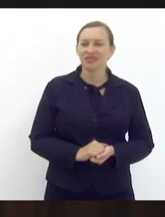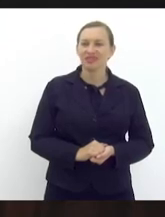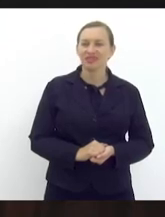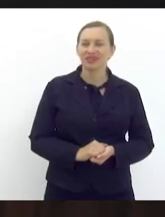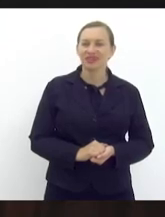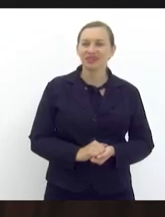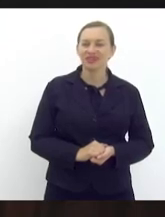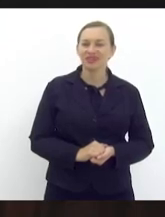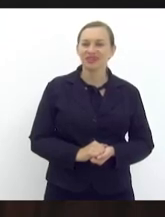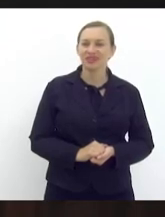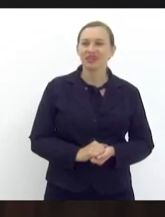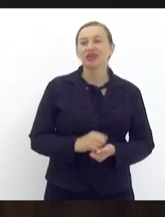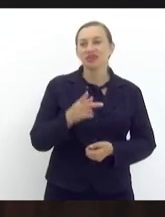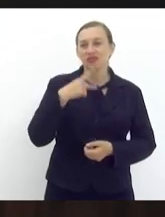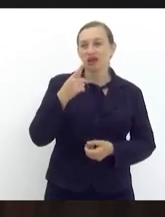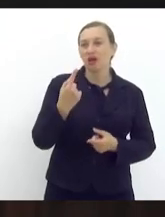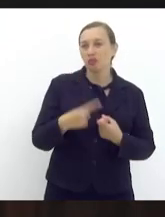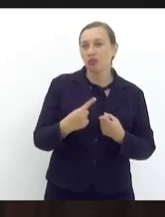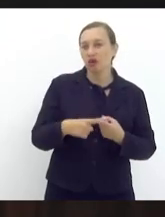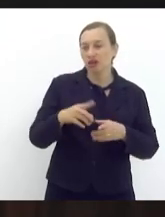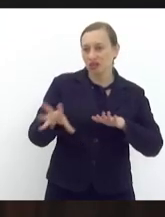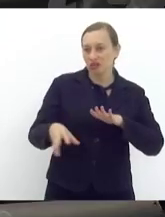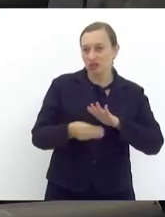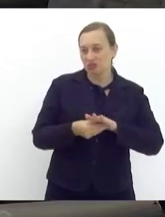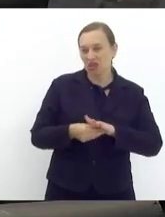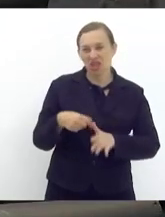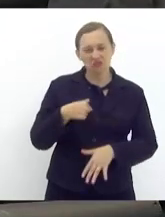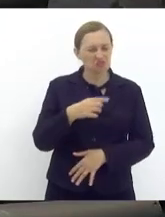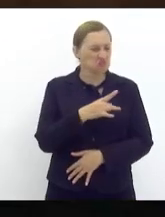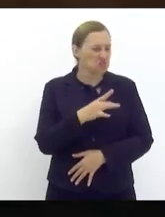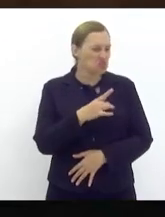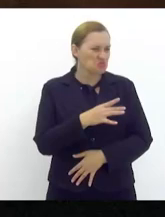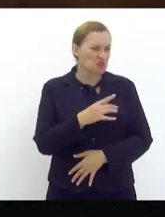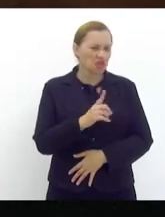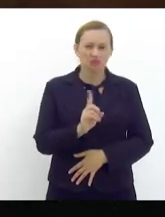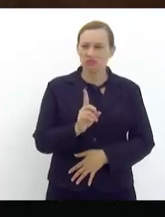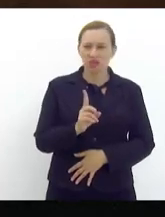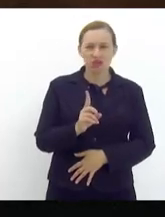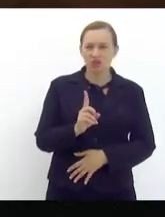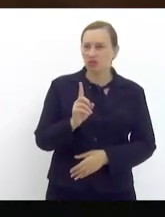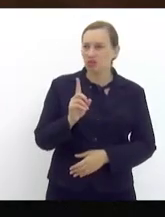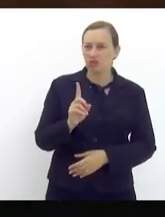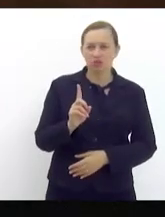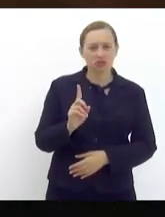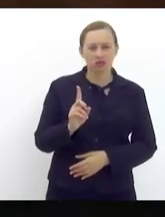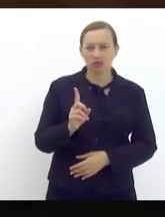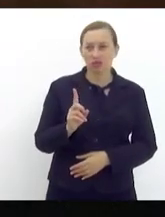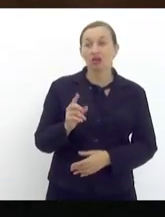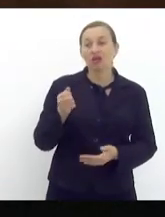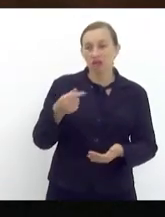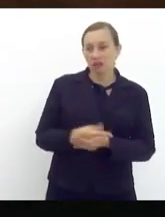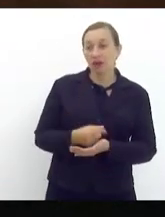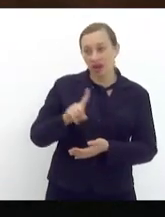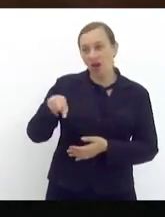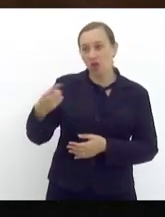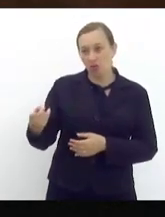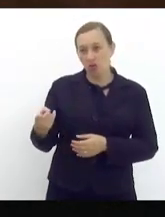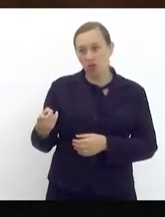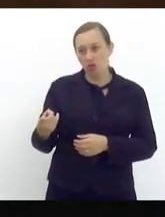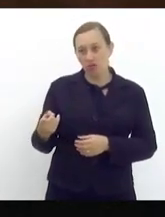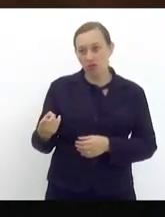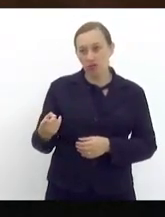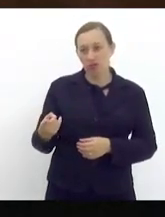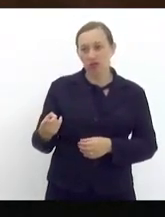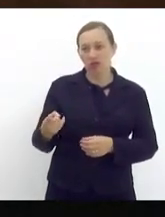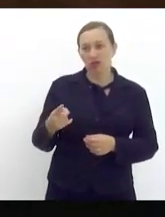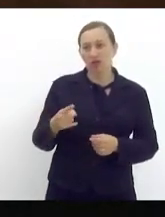população do porquê da sua emenda. Não, eu não tenho medo de vai a comprada nem nada do gênero. Vai ter que pagar outro ônibus para mandar na semana que